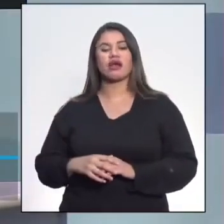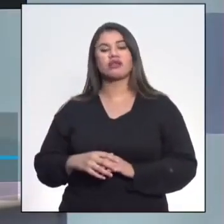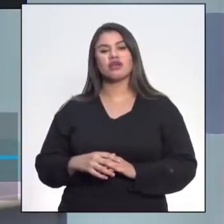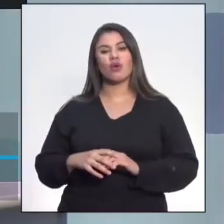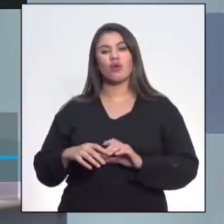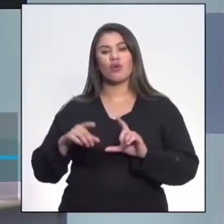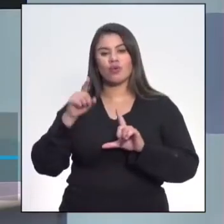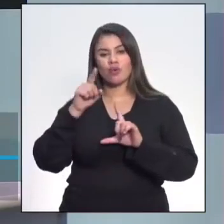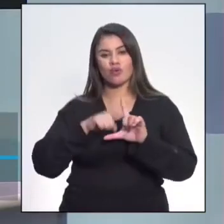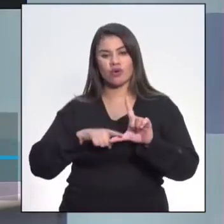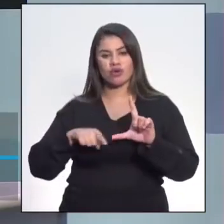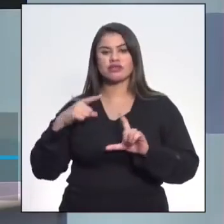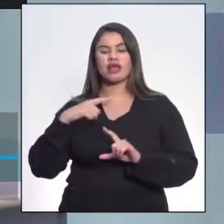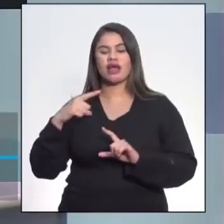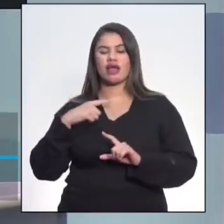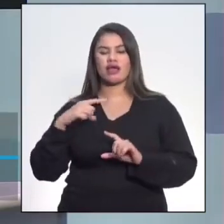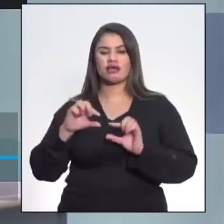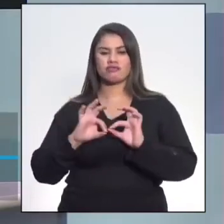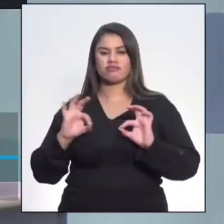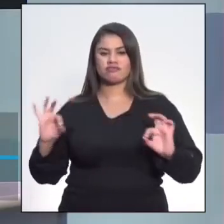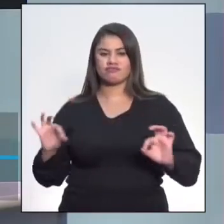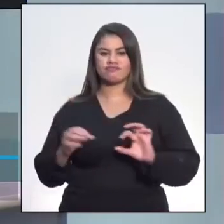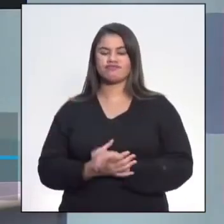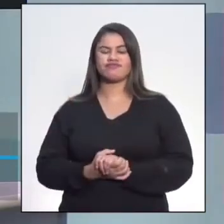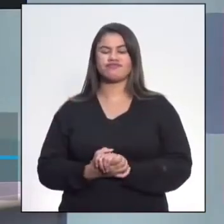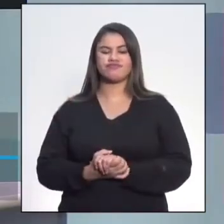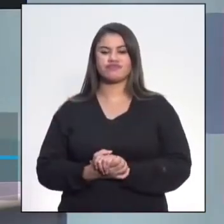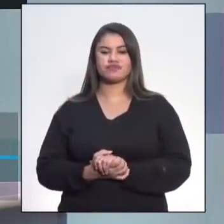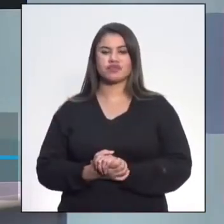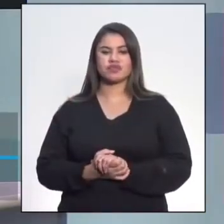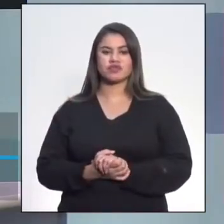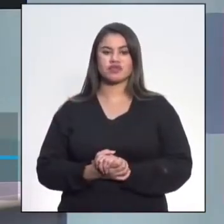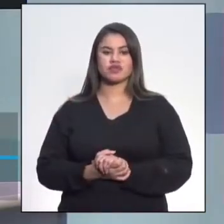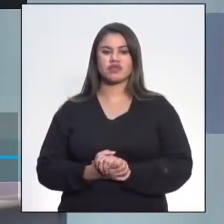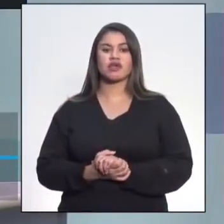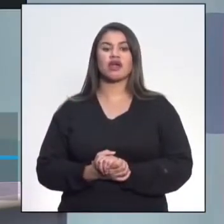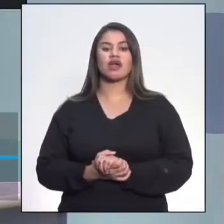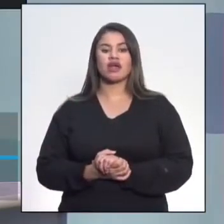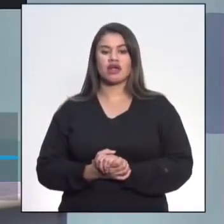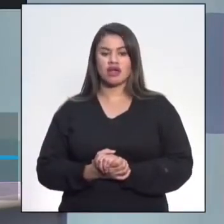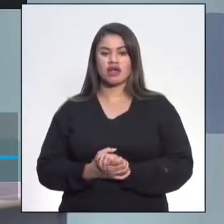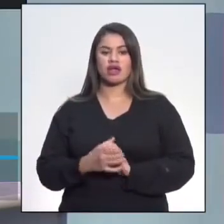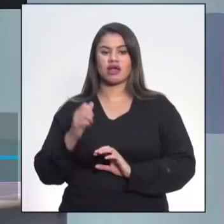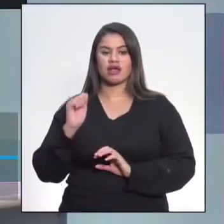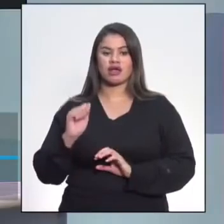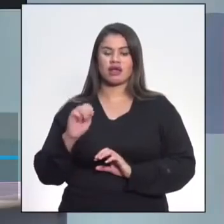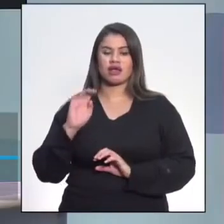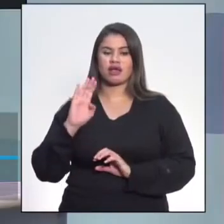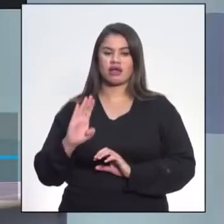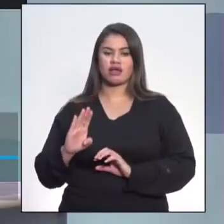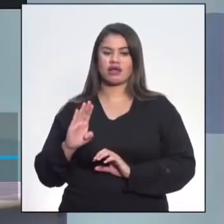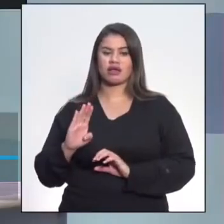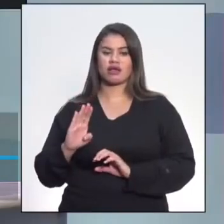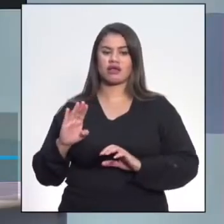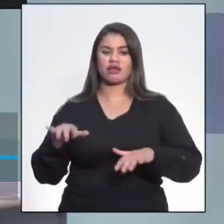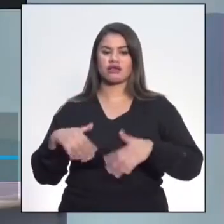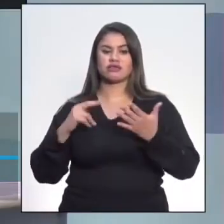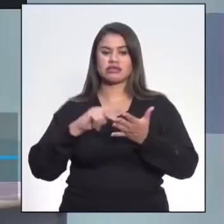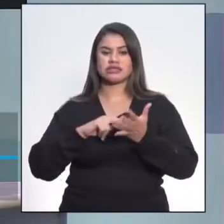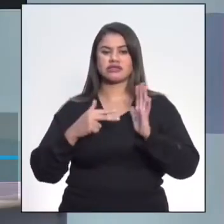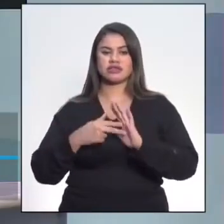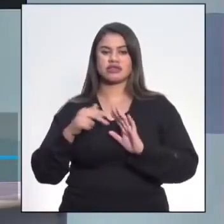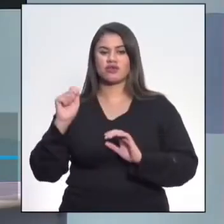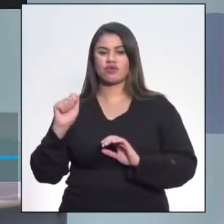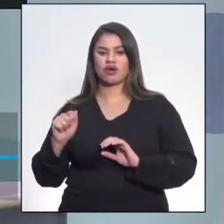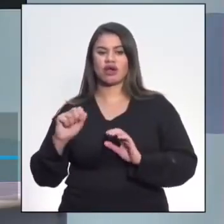cartesiano uma reta. Agora, voltando para a função, f de x igual a x mais b, a gente tem o a e tem o b. Qual é o significado do